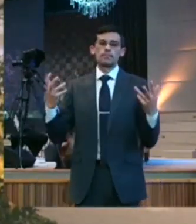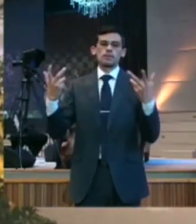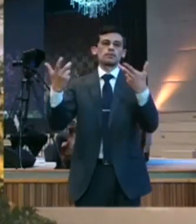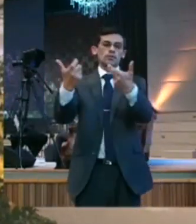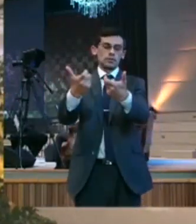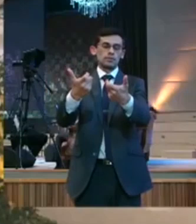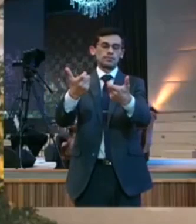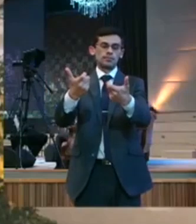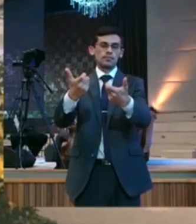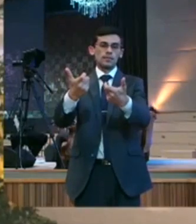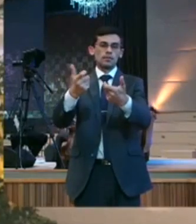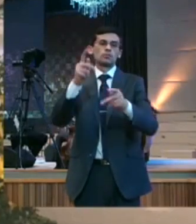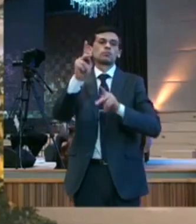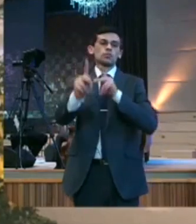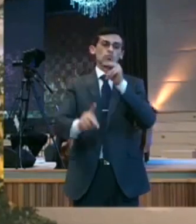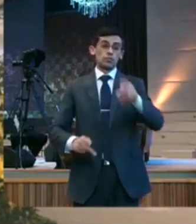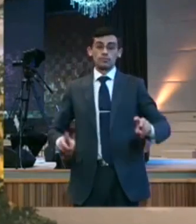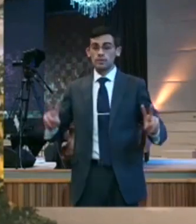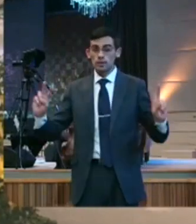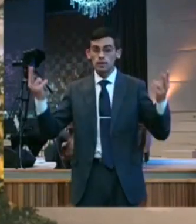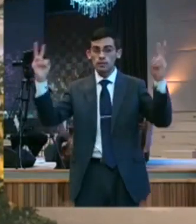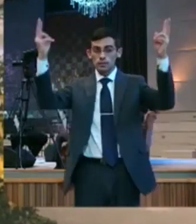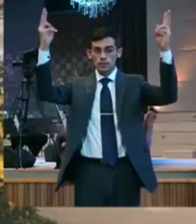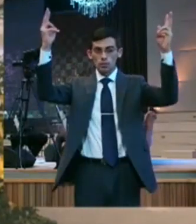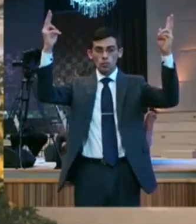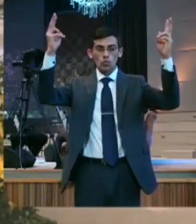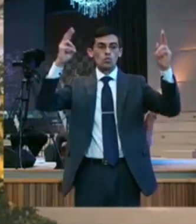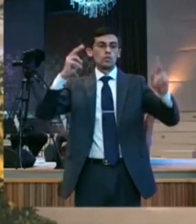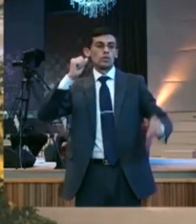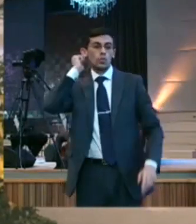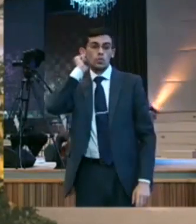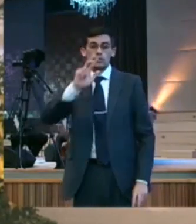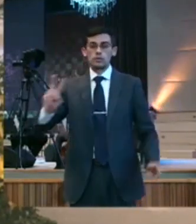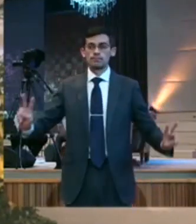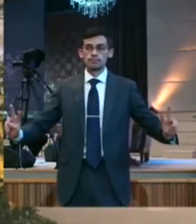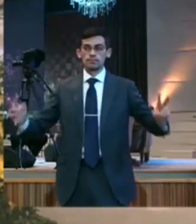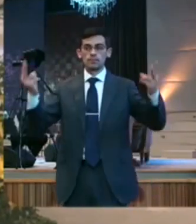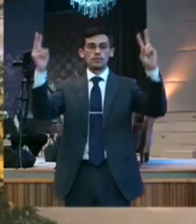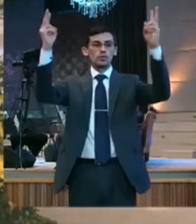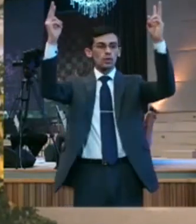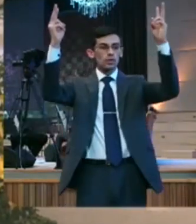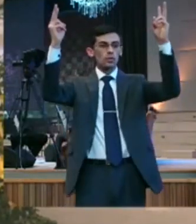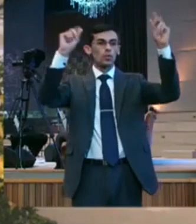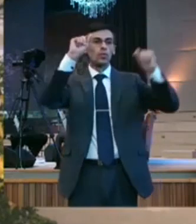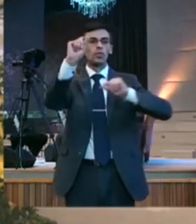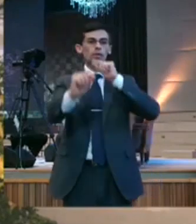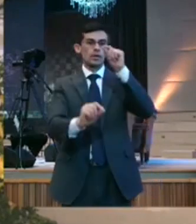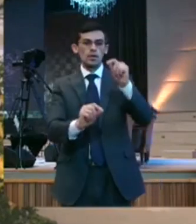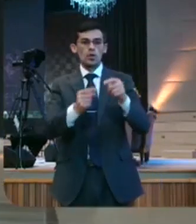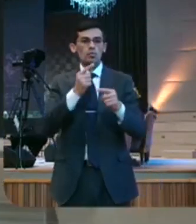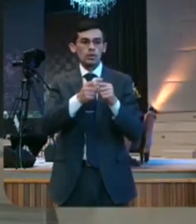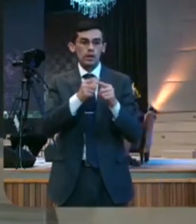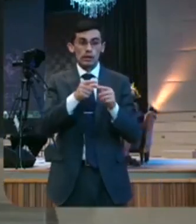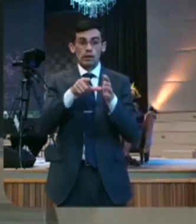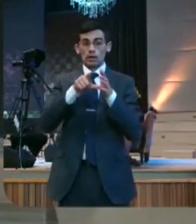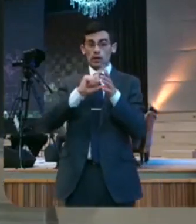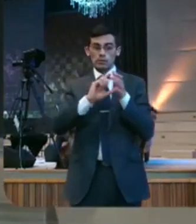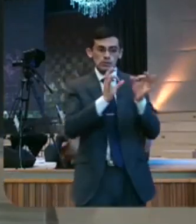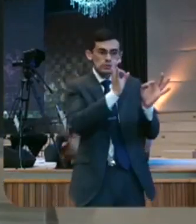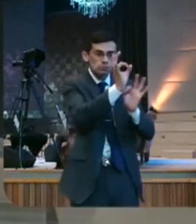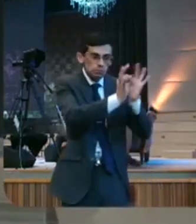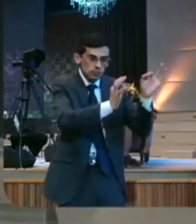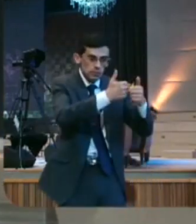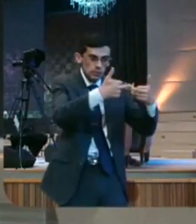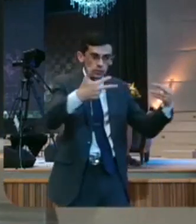A lição era que eles alcançariam a vitória não por causa dos preparativos